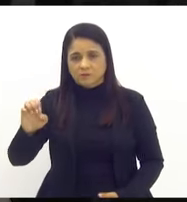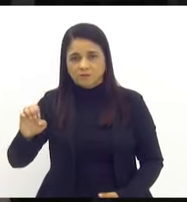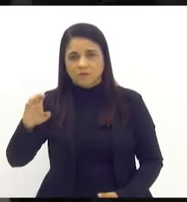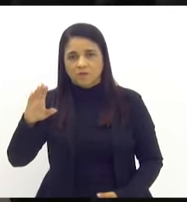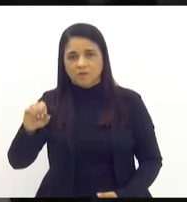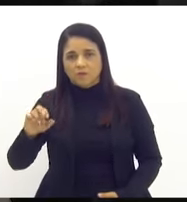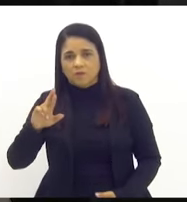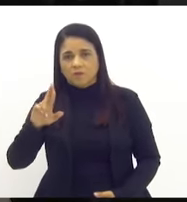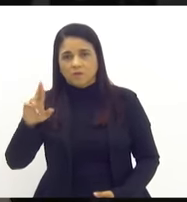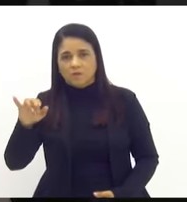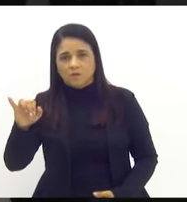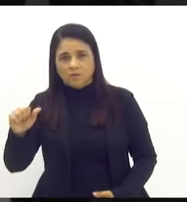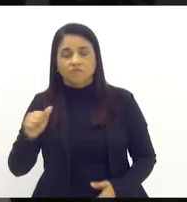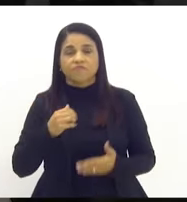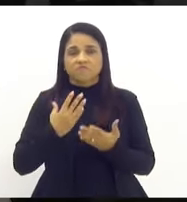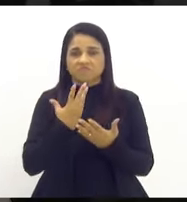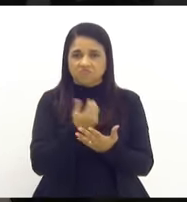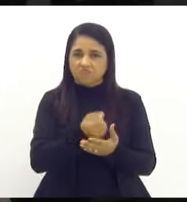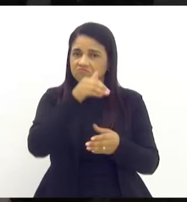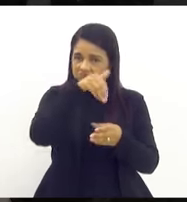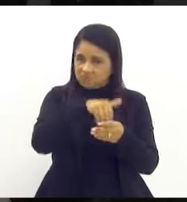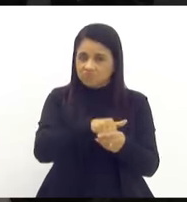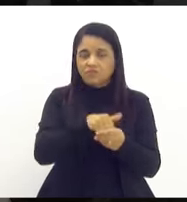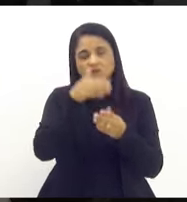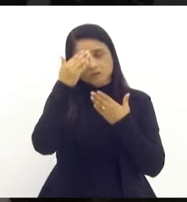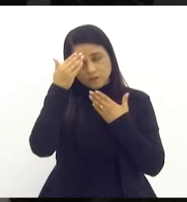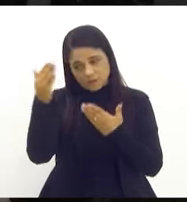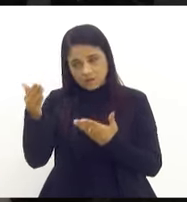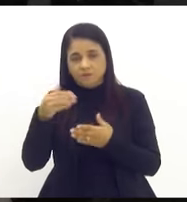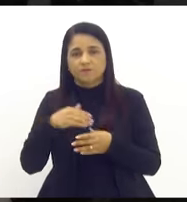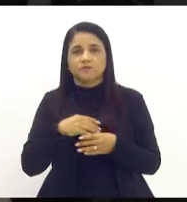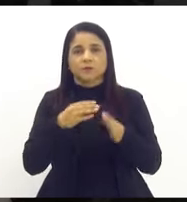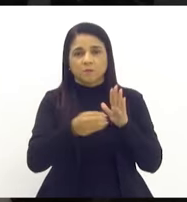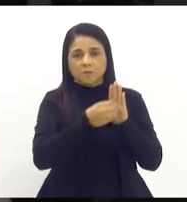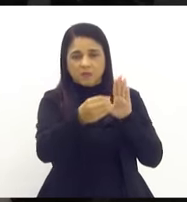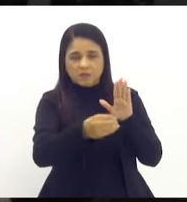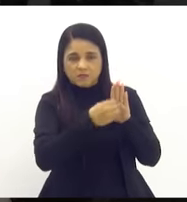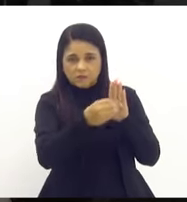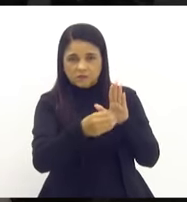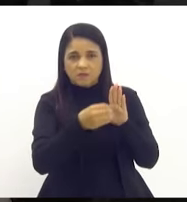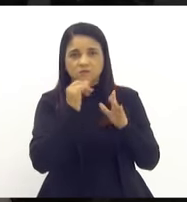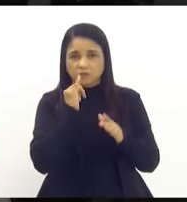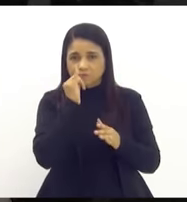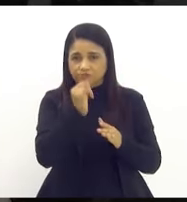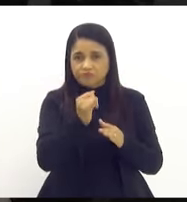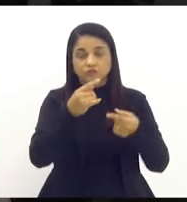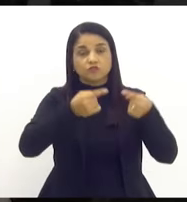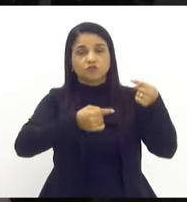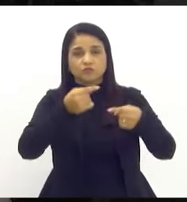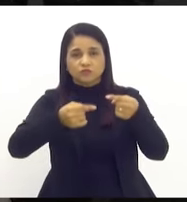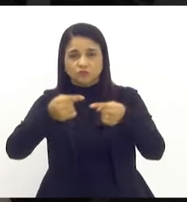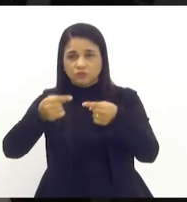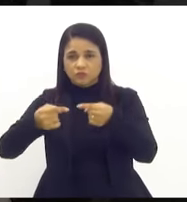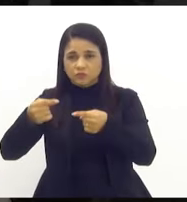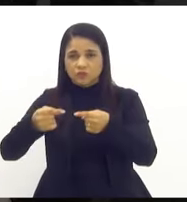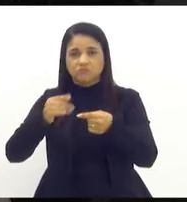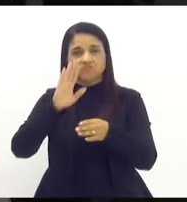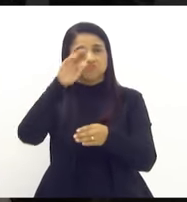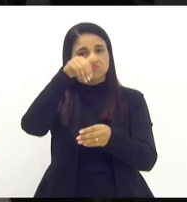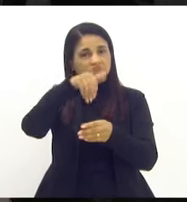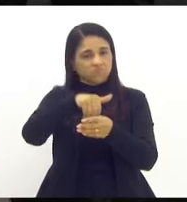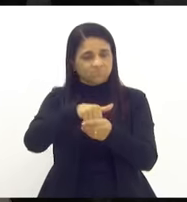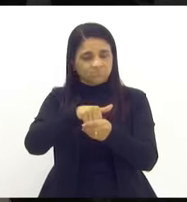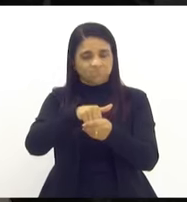Correia favorável senhor presidente Muito obrigado pareceres emitidos em discussão não havendo Quem